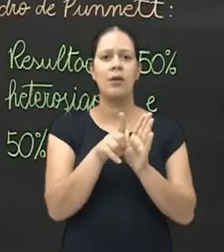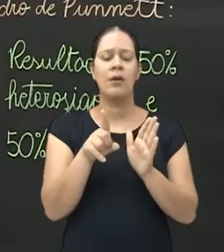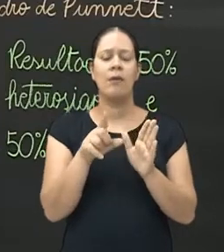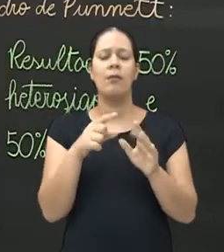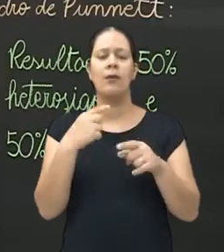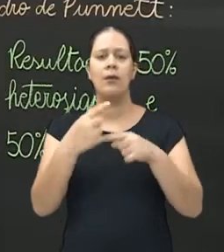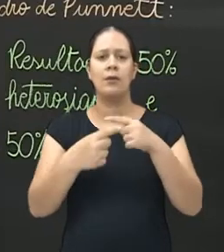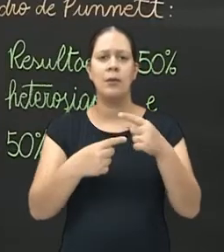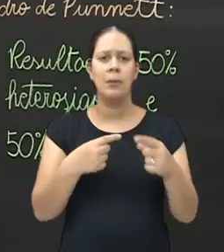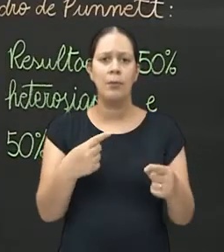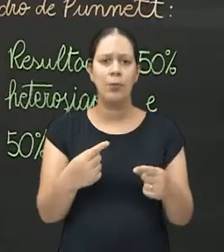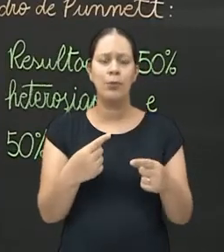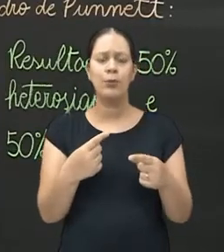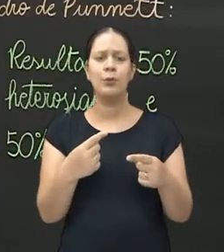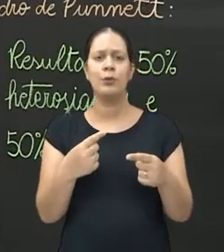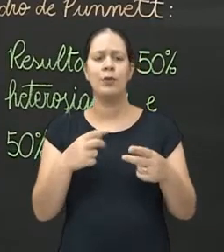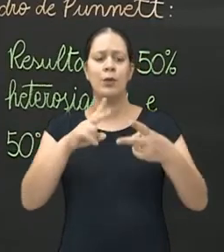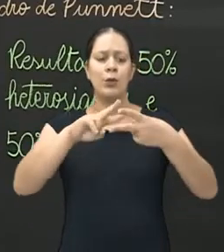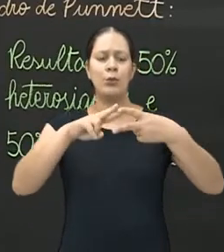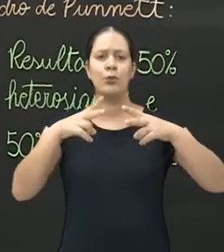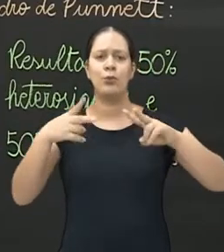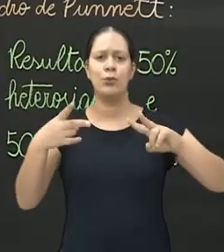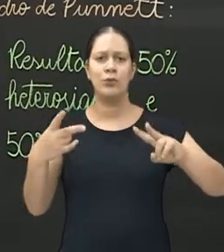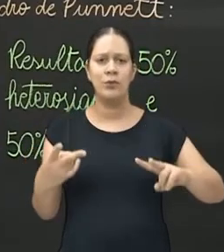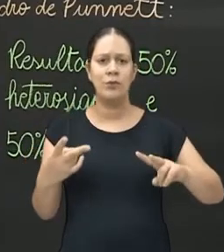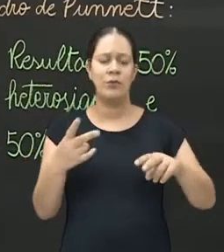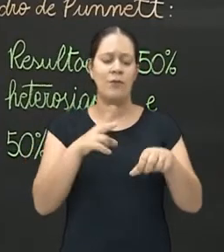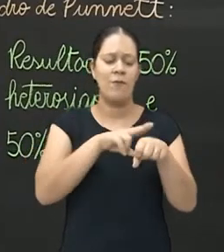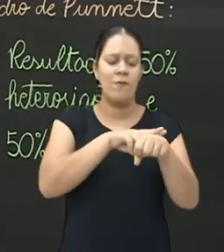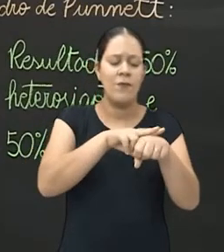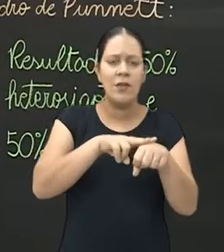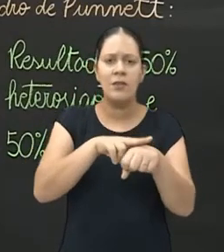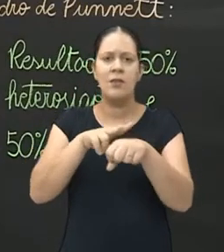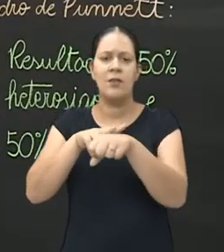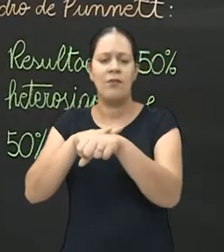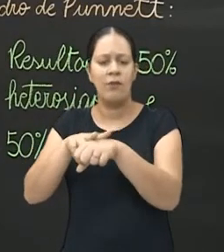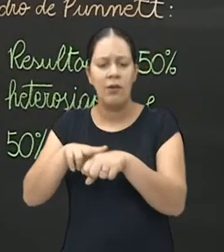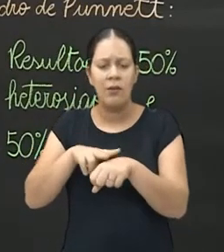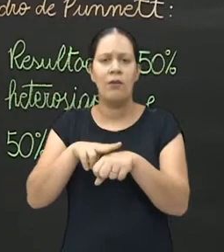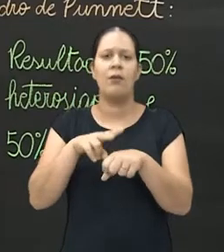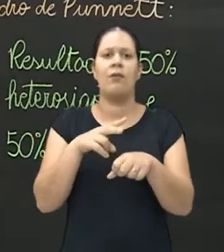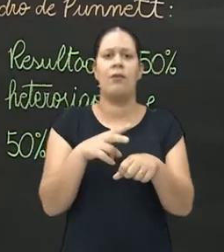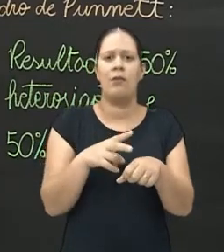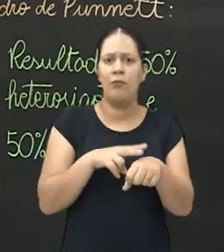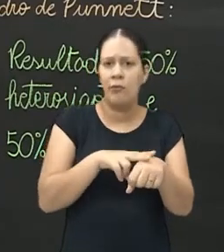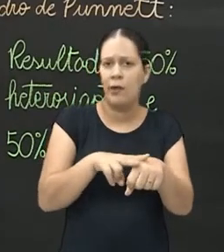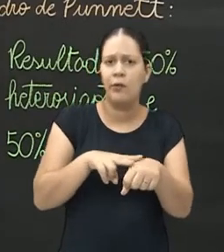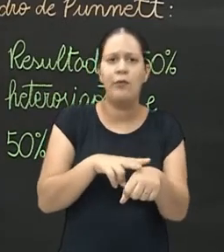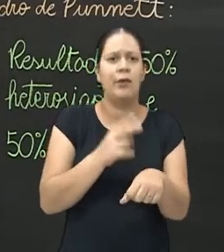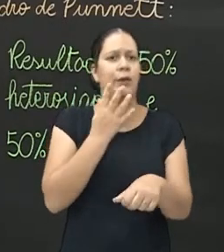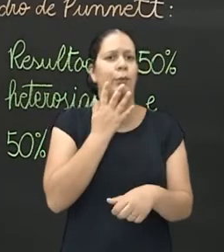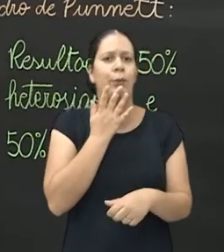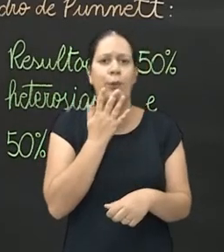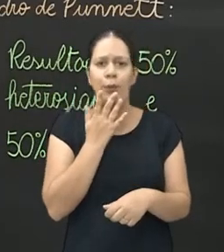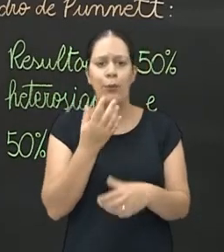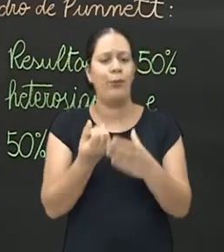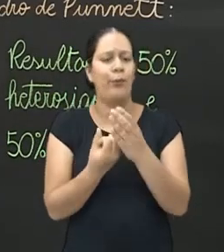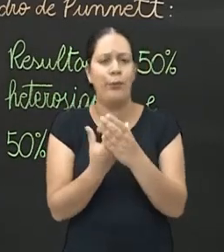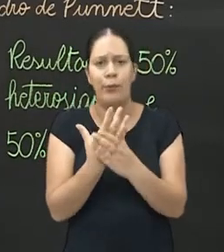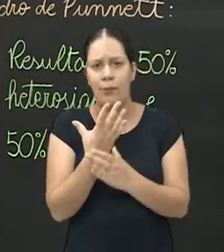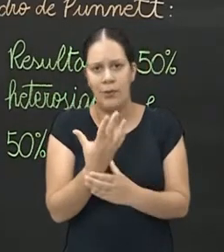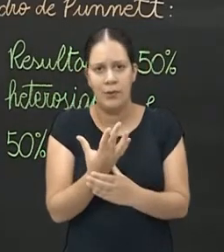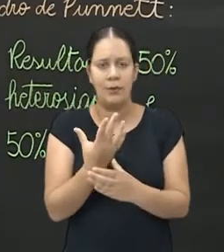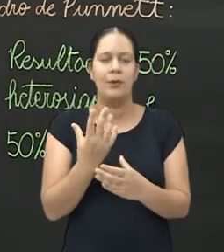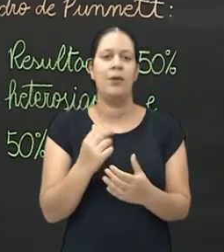a cruzar só verdes. E ele percebeu que verde com verde só dava verde, verde, verde, verde. Todas as gerações só davam